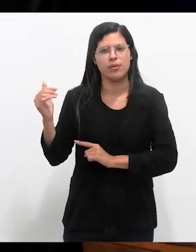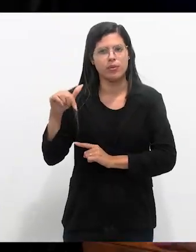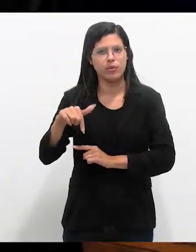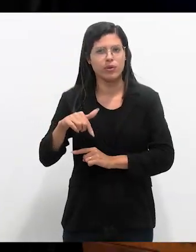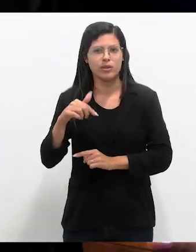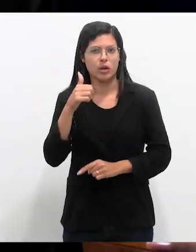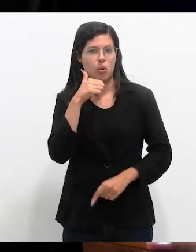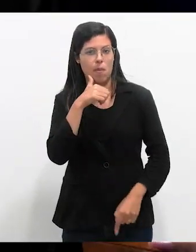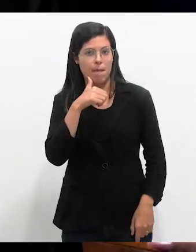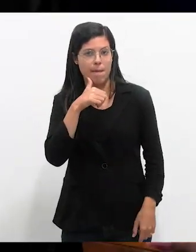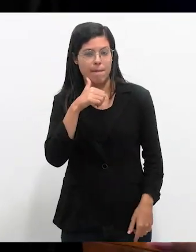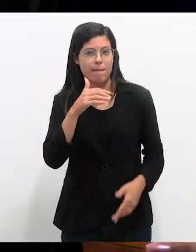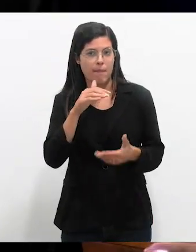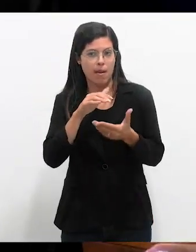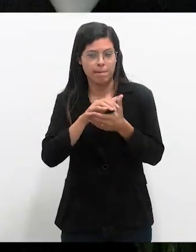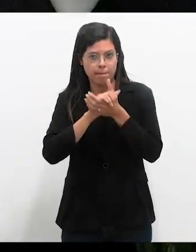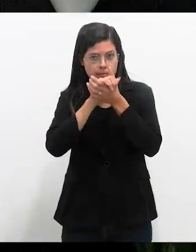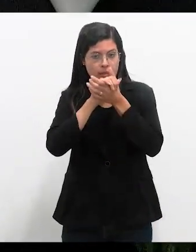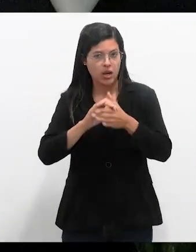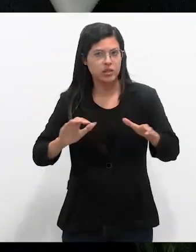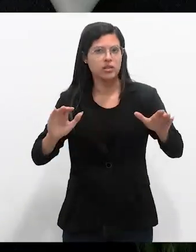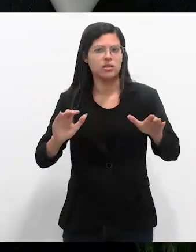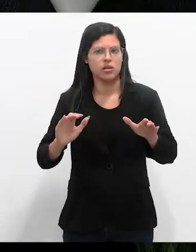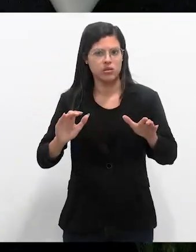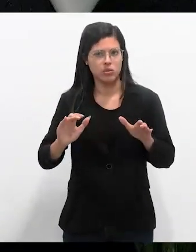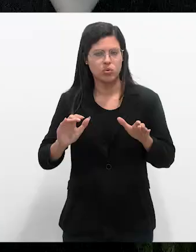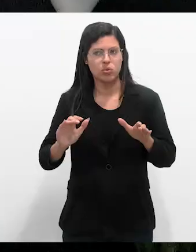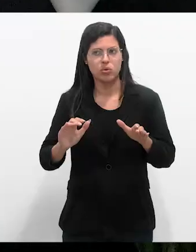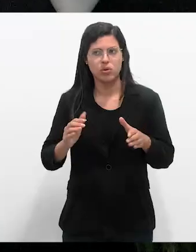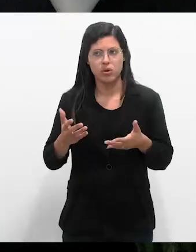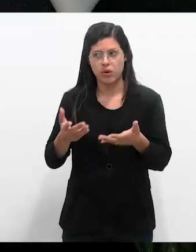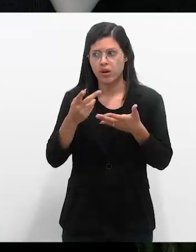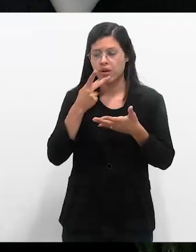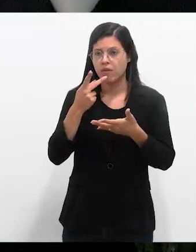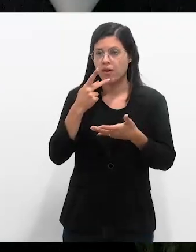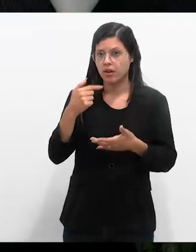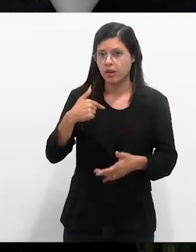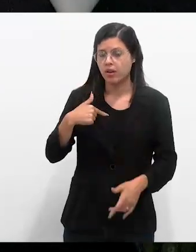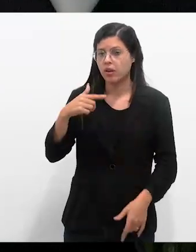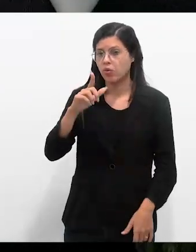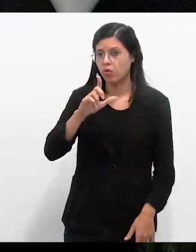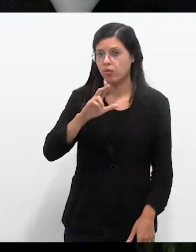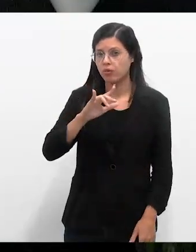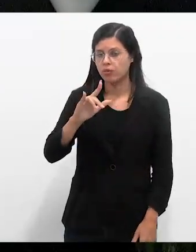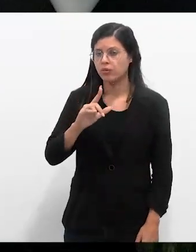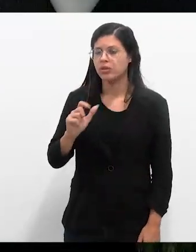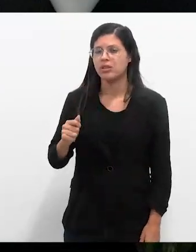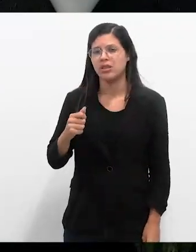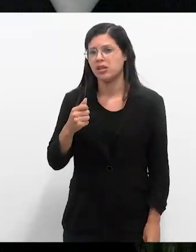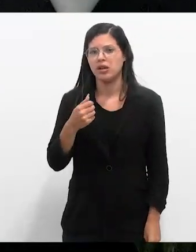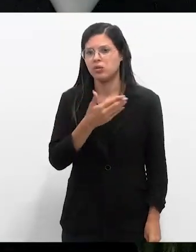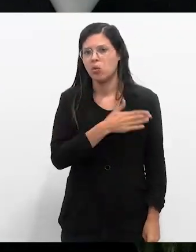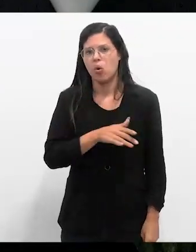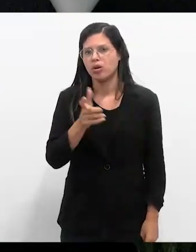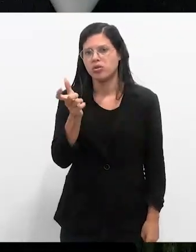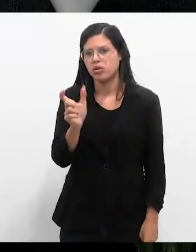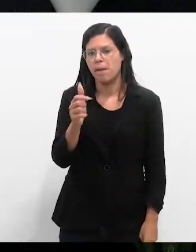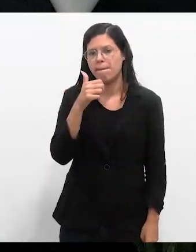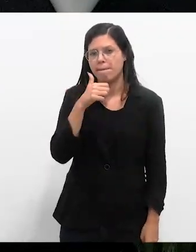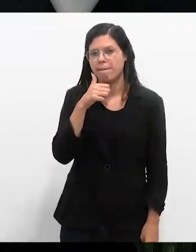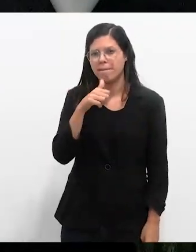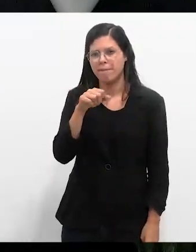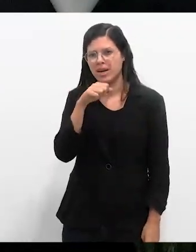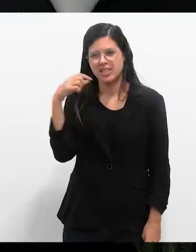ela seria uma mãe de santo, um pai de santo. Eu queria dizer para vocês que eu, Luzia, não gosto desse termo, mãe